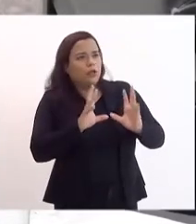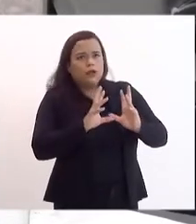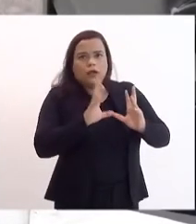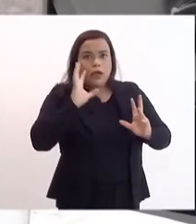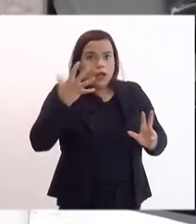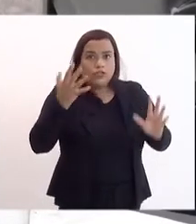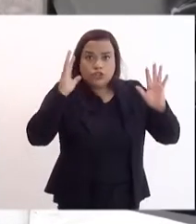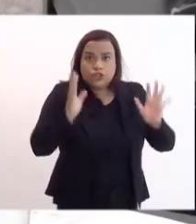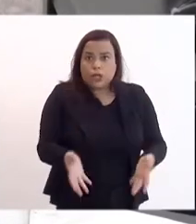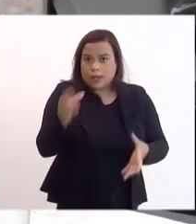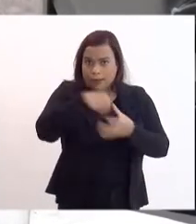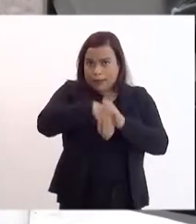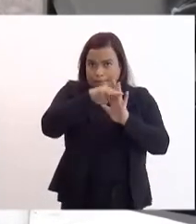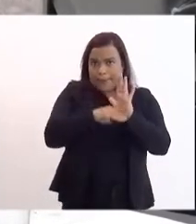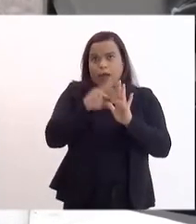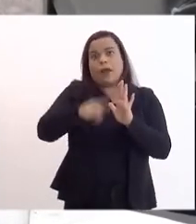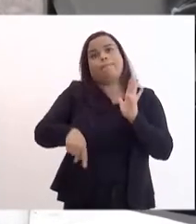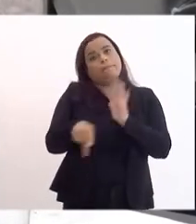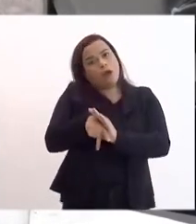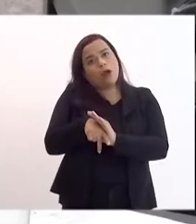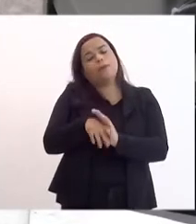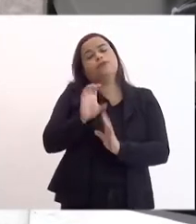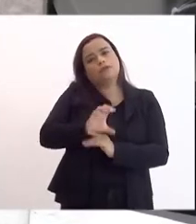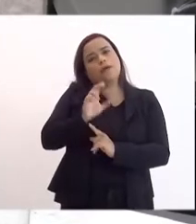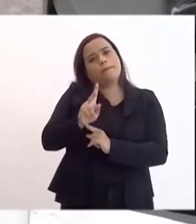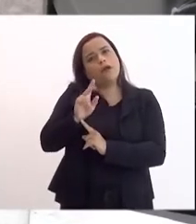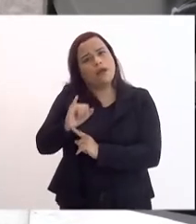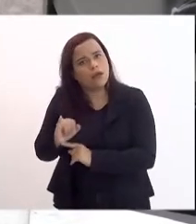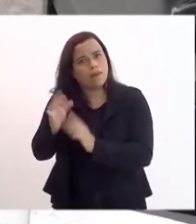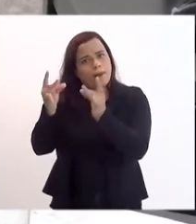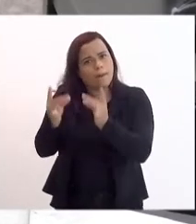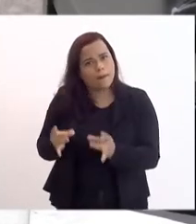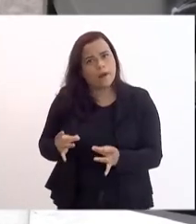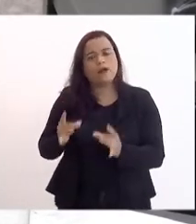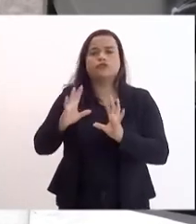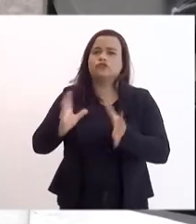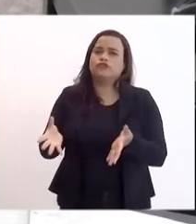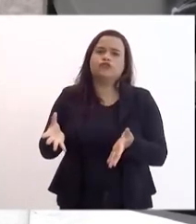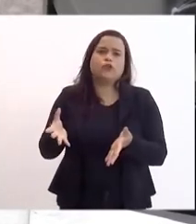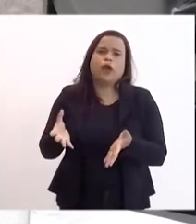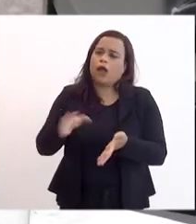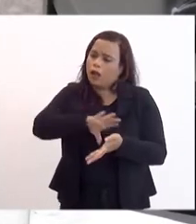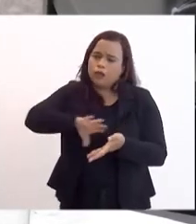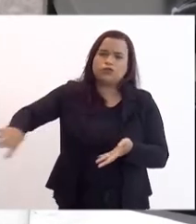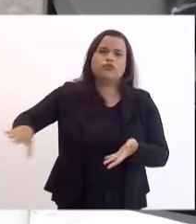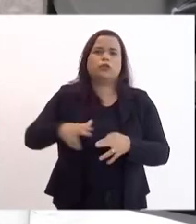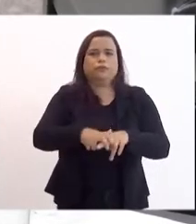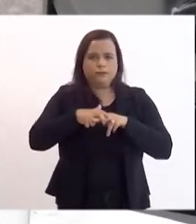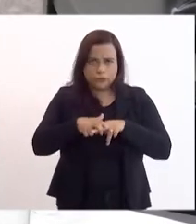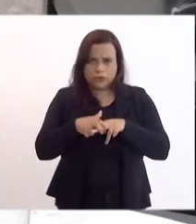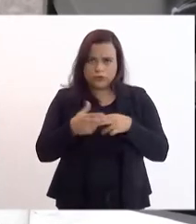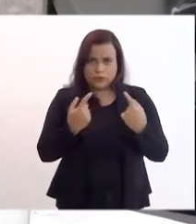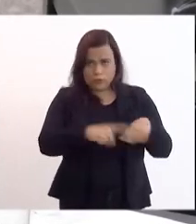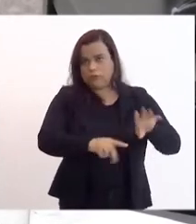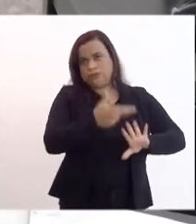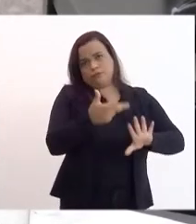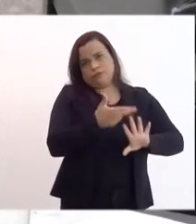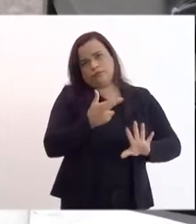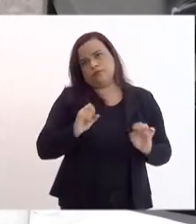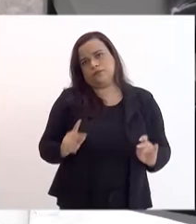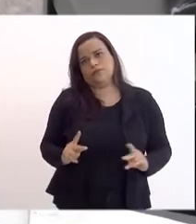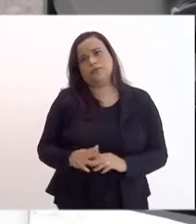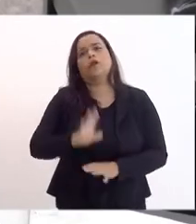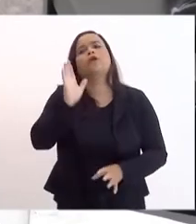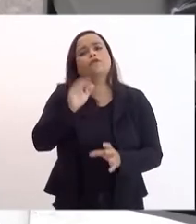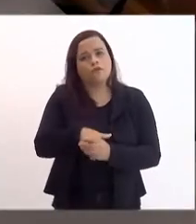é o próprio colegiado da CPI, está rejeitado por ser antirregimental. Fim de papo. Okay. Eu vou fazer... Vamos fazer